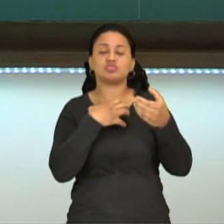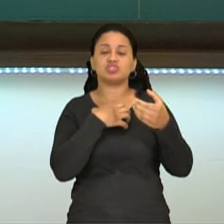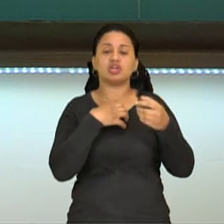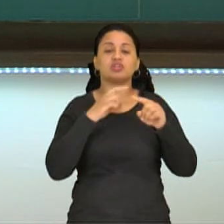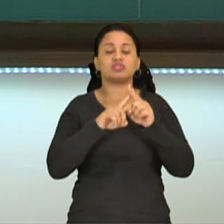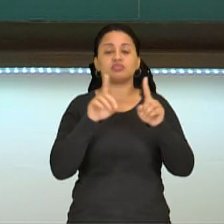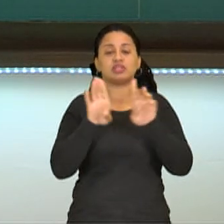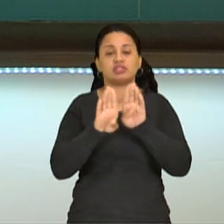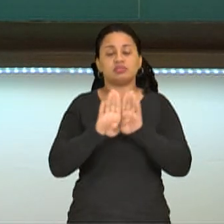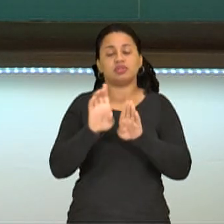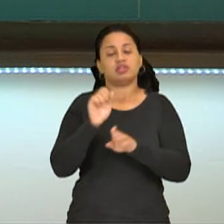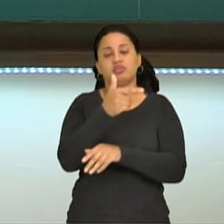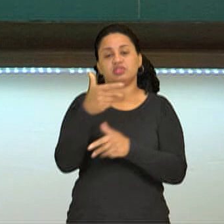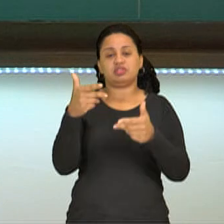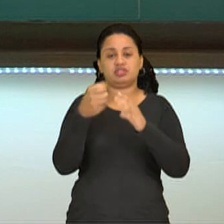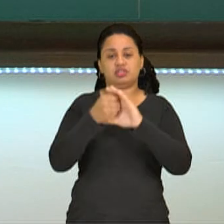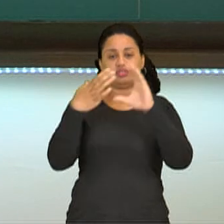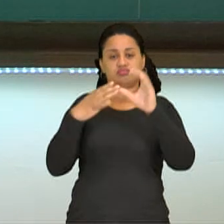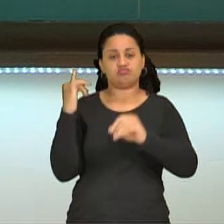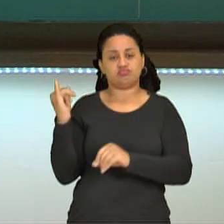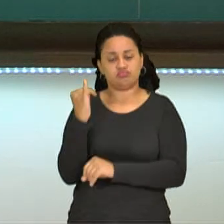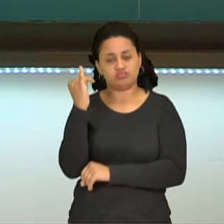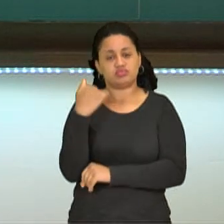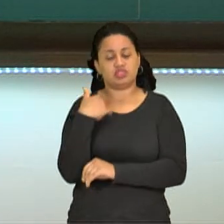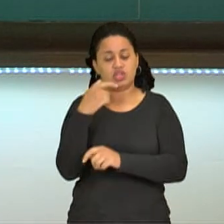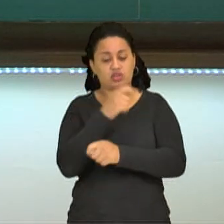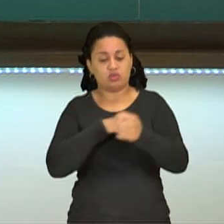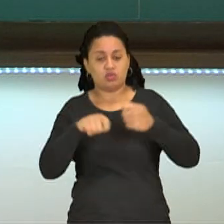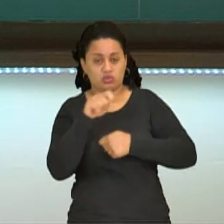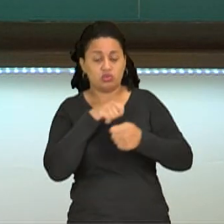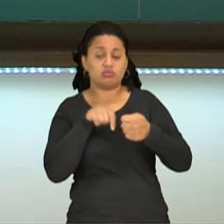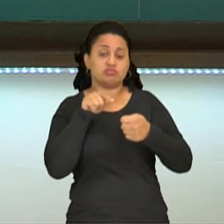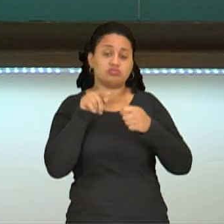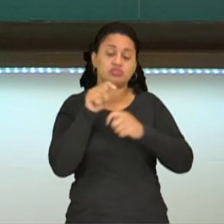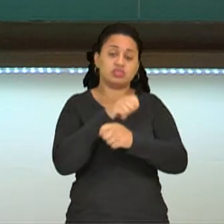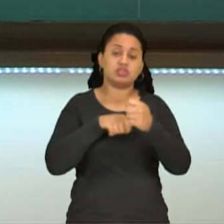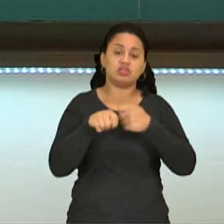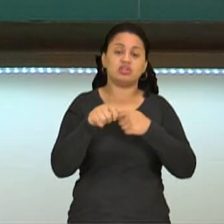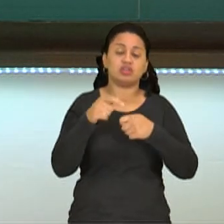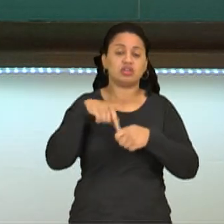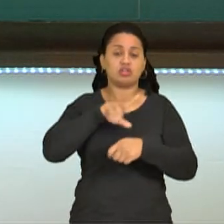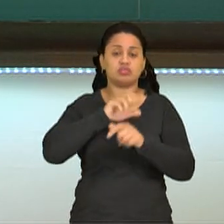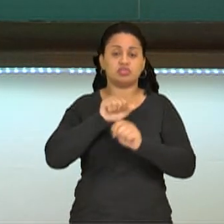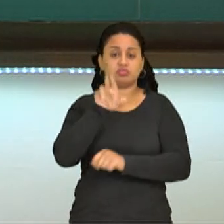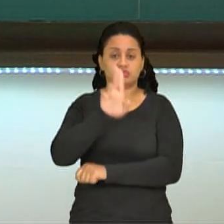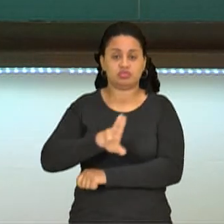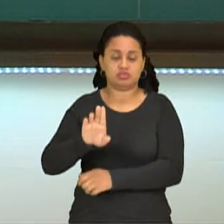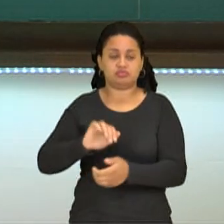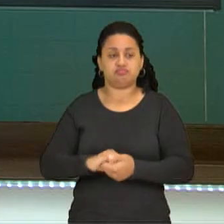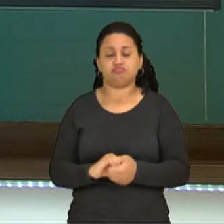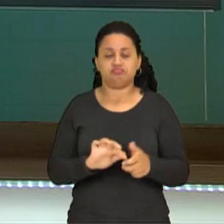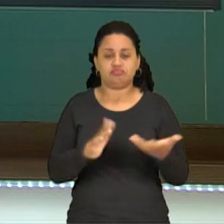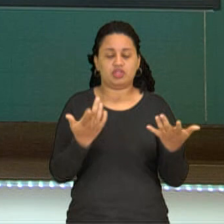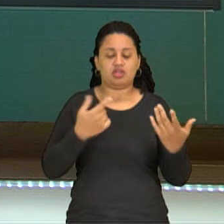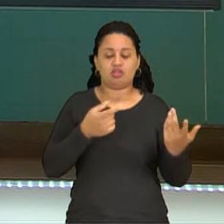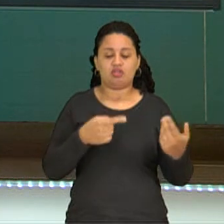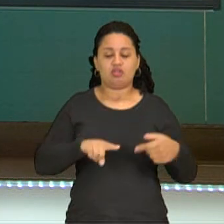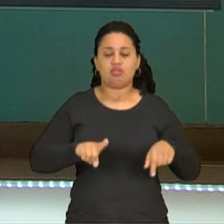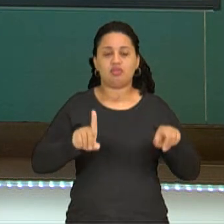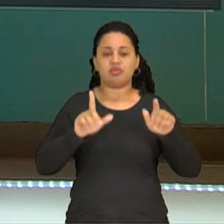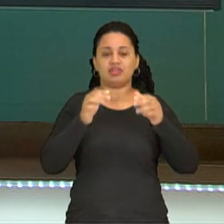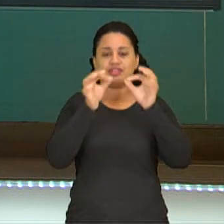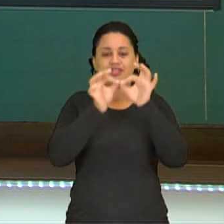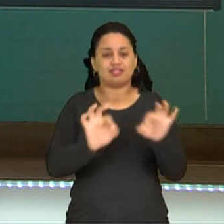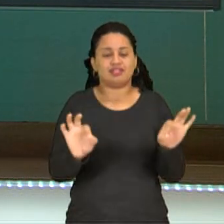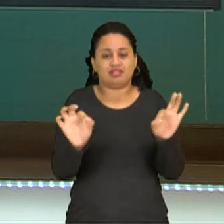tem os outros aspectos também econômicos e ergonômicos que também a gente pode utilizar, tá? Então não é uma decisão muito